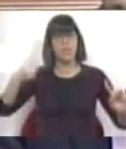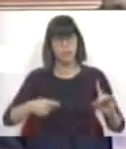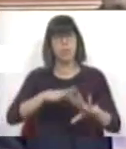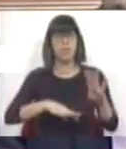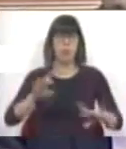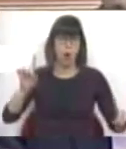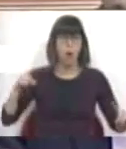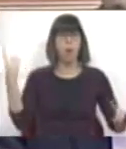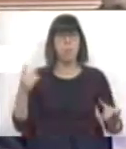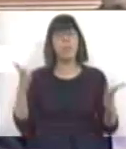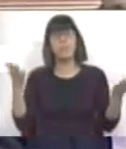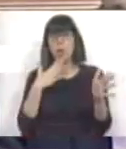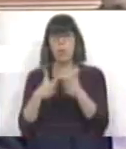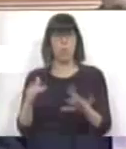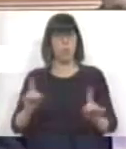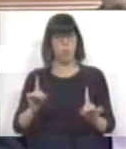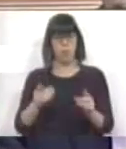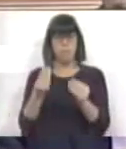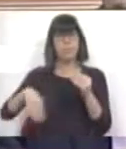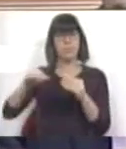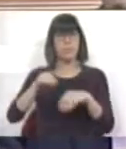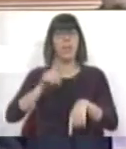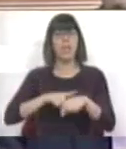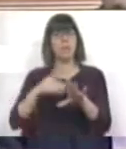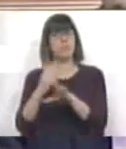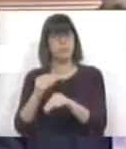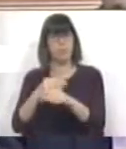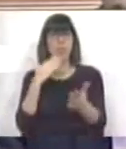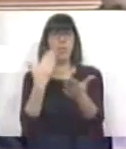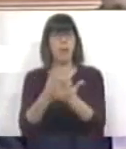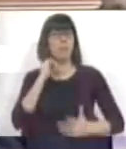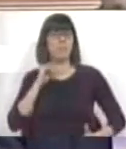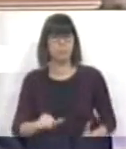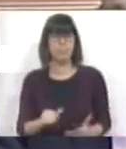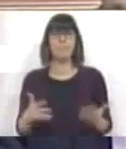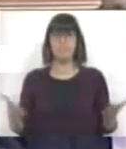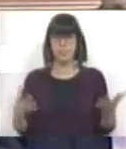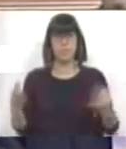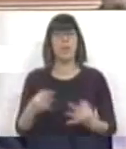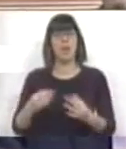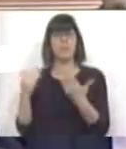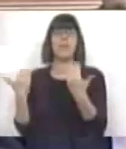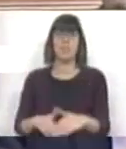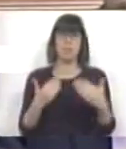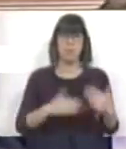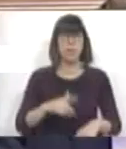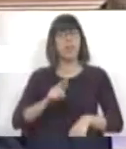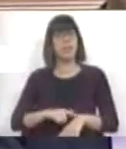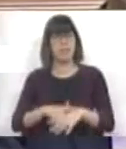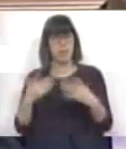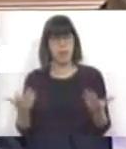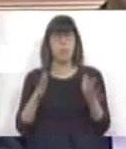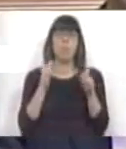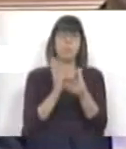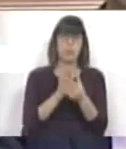deveriam tê-lo feito. Nem aproveitaram o adicional período extraordinário que lhes foi concedido, apesar das limitações temporais